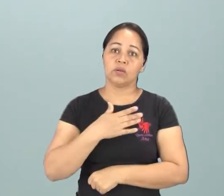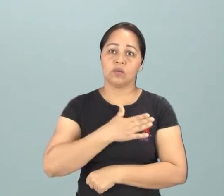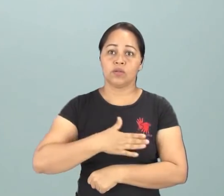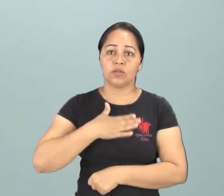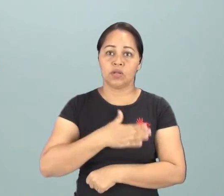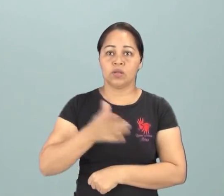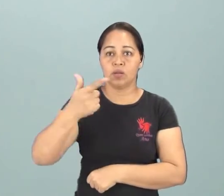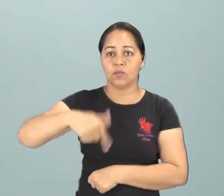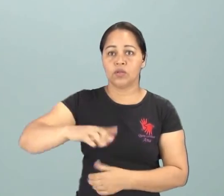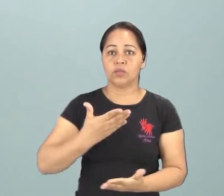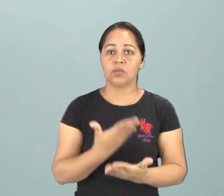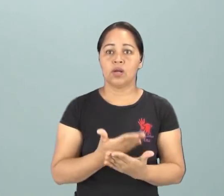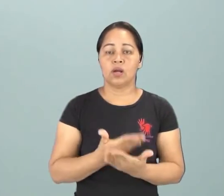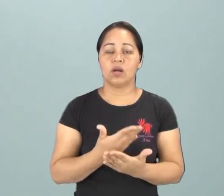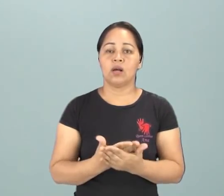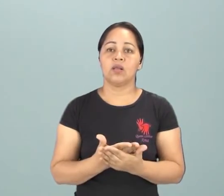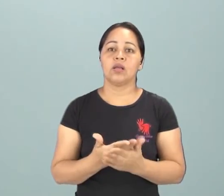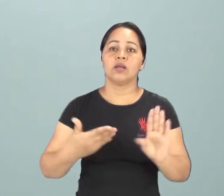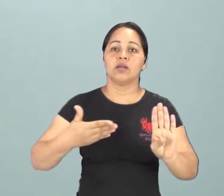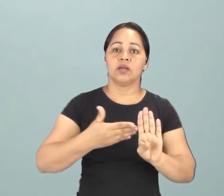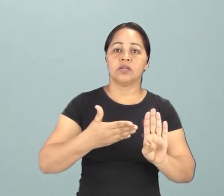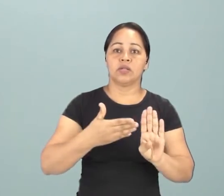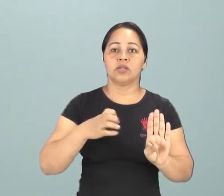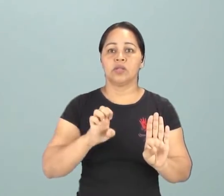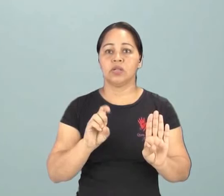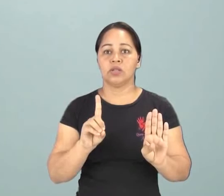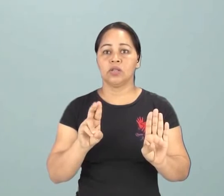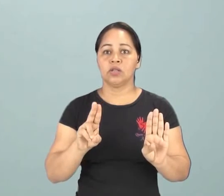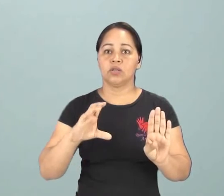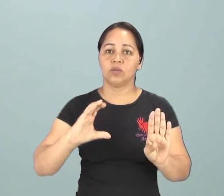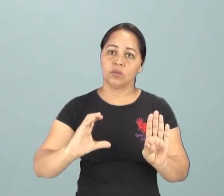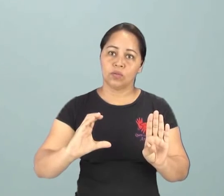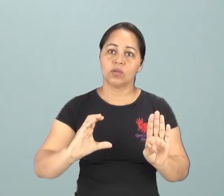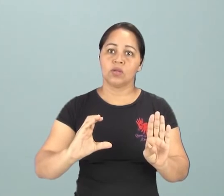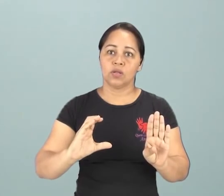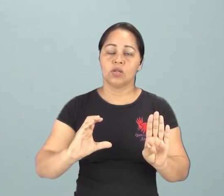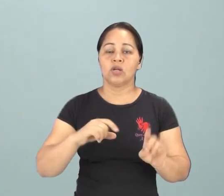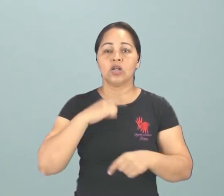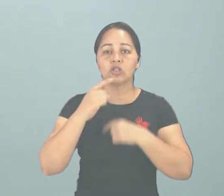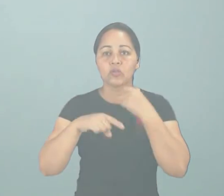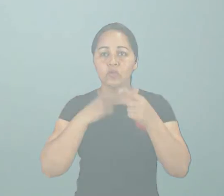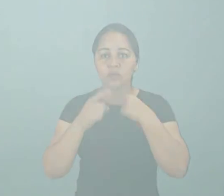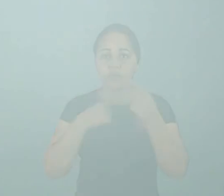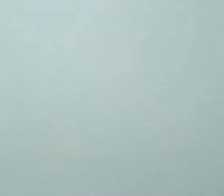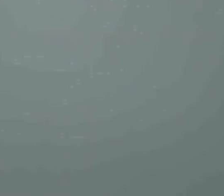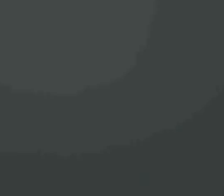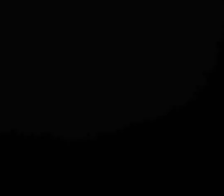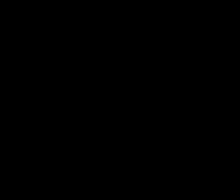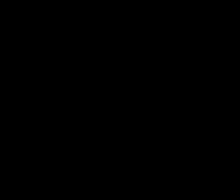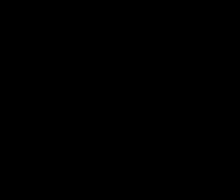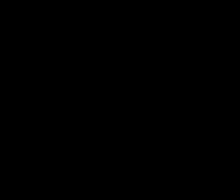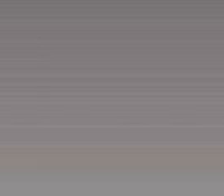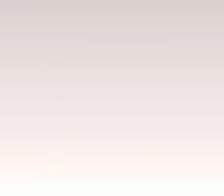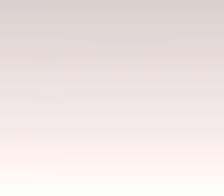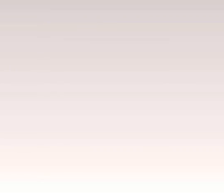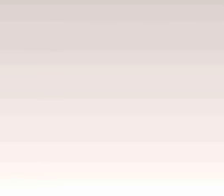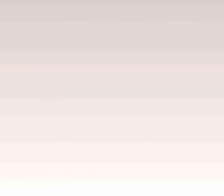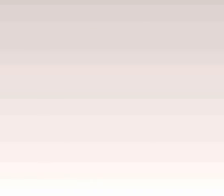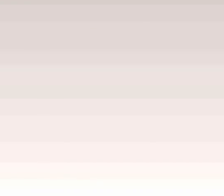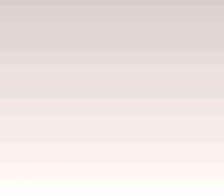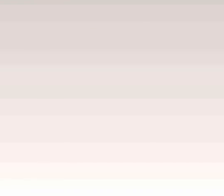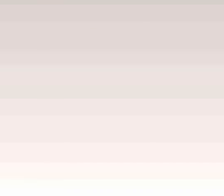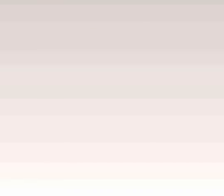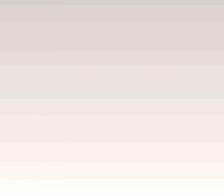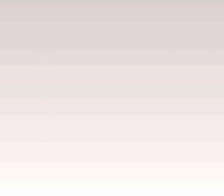Até a próxima aula e acesse a plataforma para tirarem as dúvidas, retomarem os conteúdos e até a próxima.